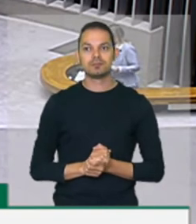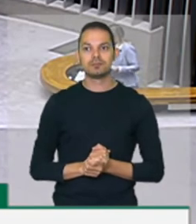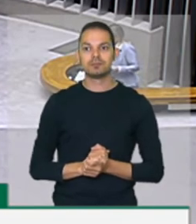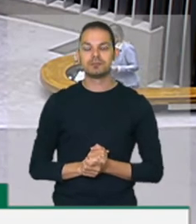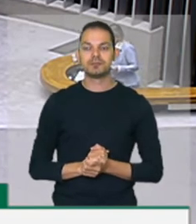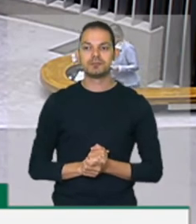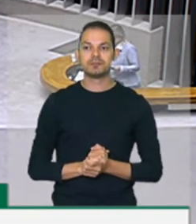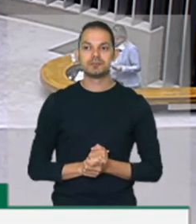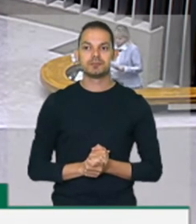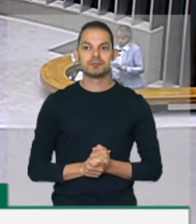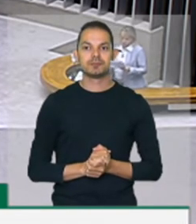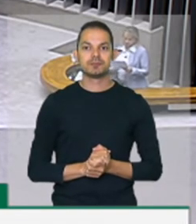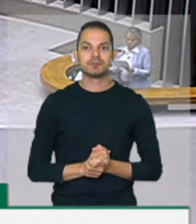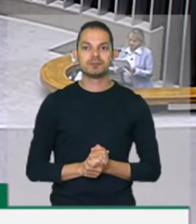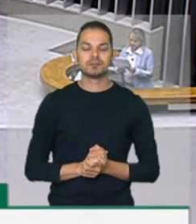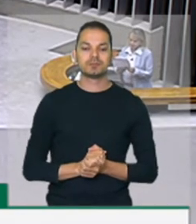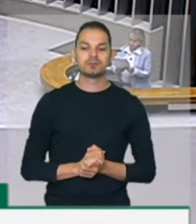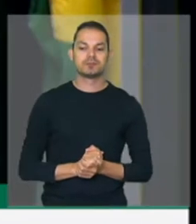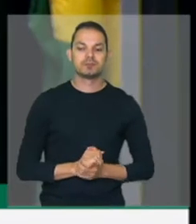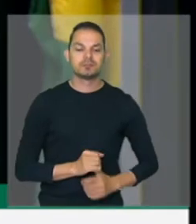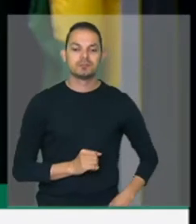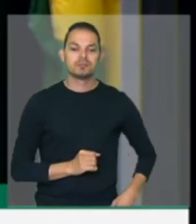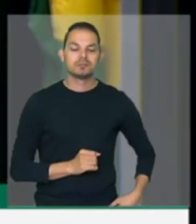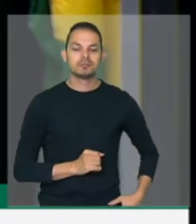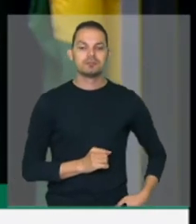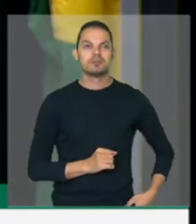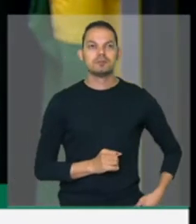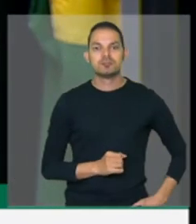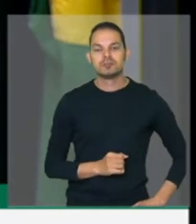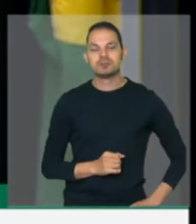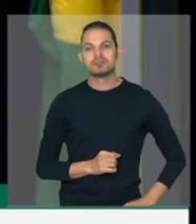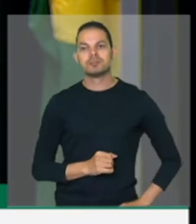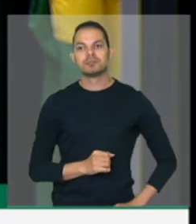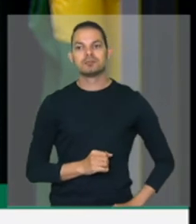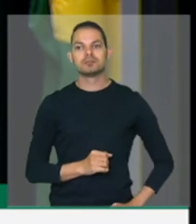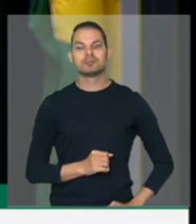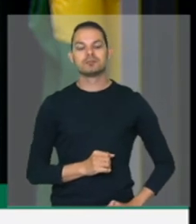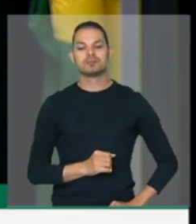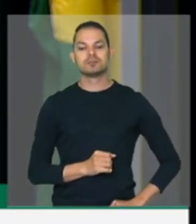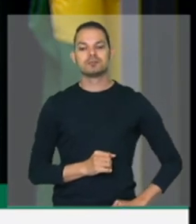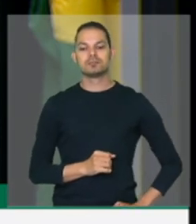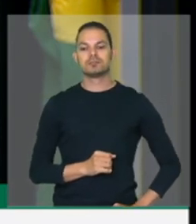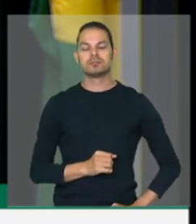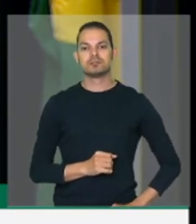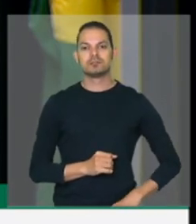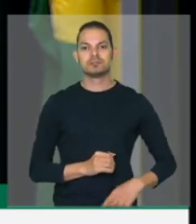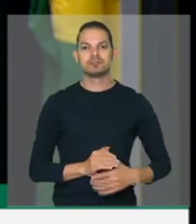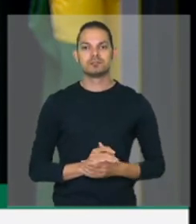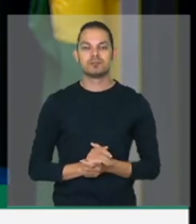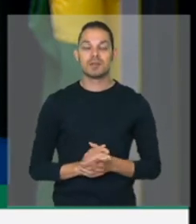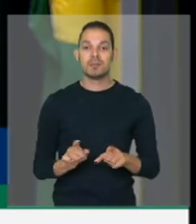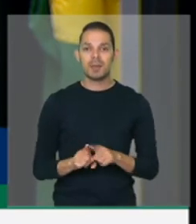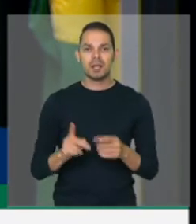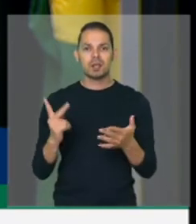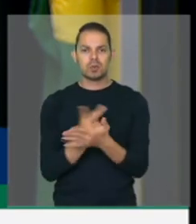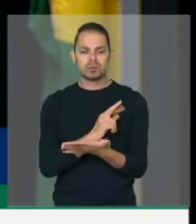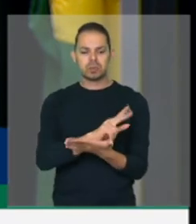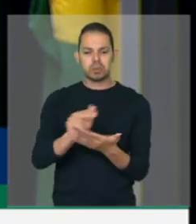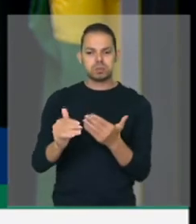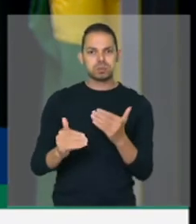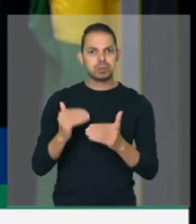Em relação ao desenvolvimento dos fatos que